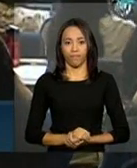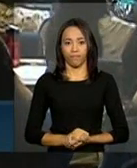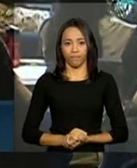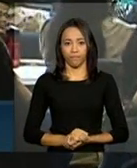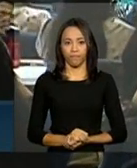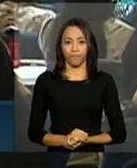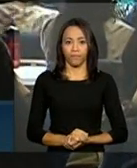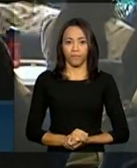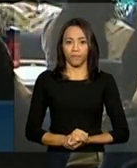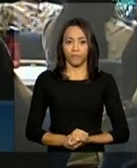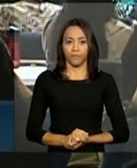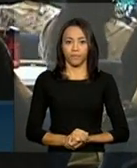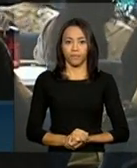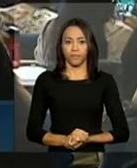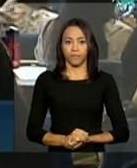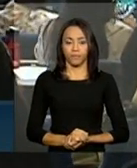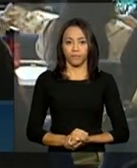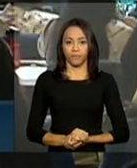HPV